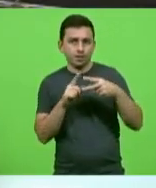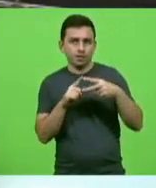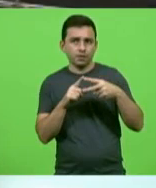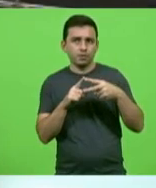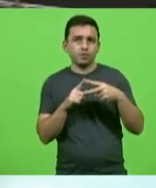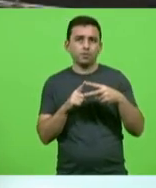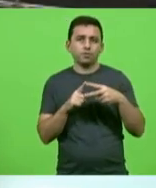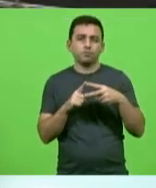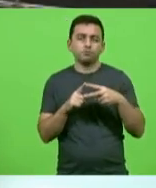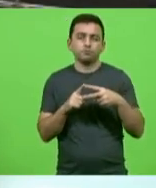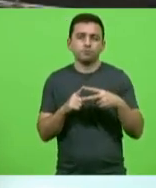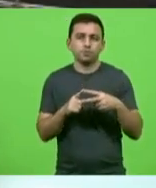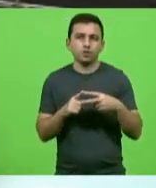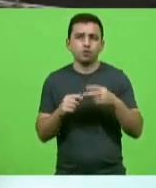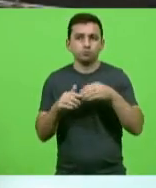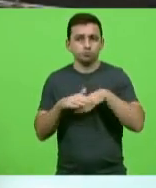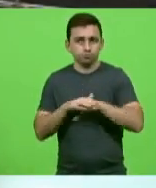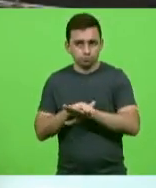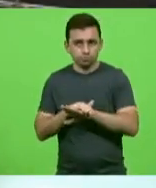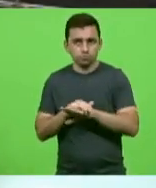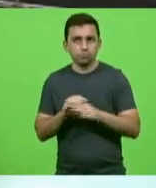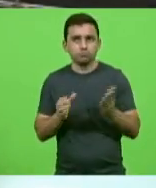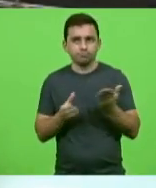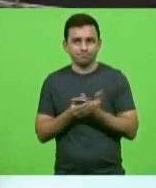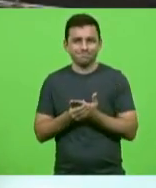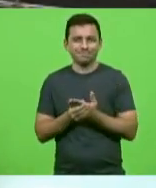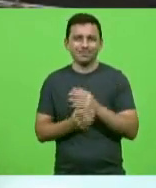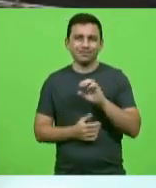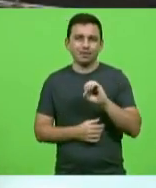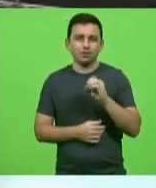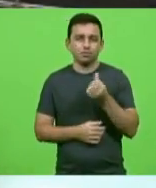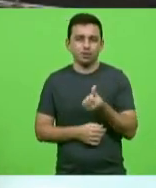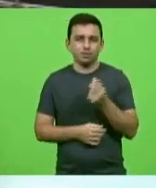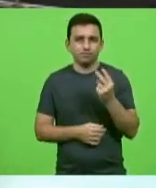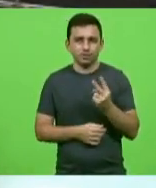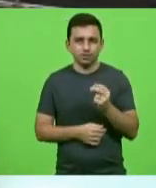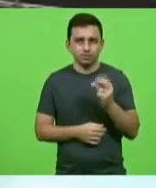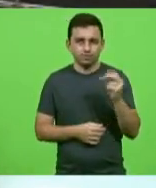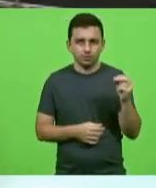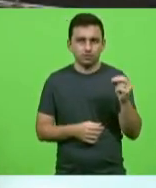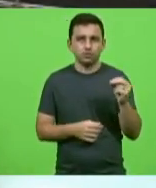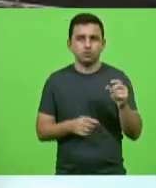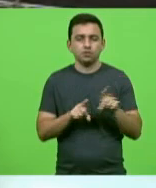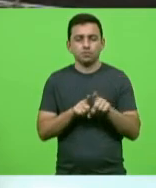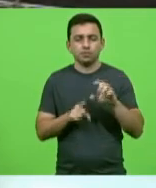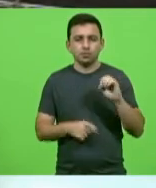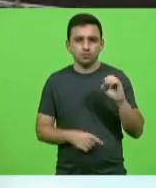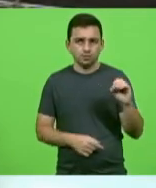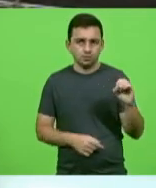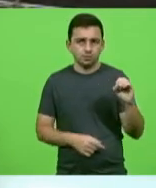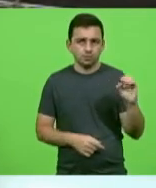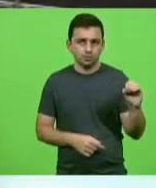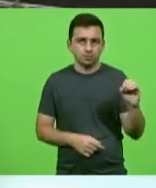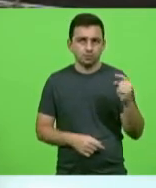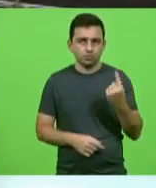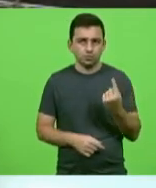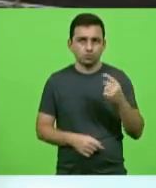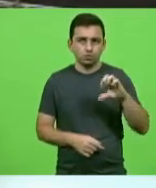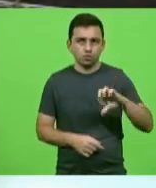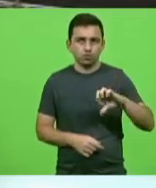A promoção de arquivamento parcial de um táxi ver usar meia 20 2000 00